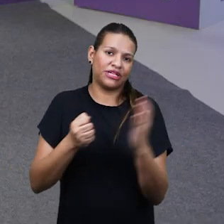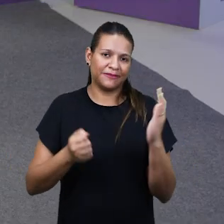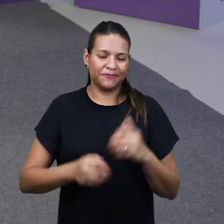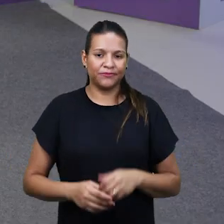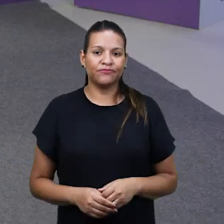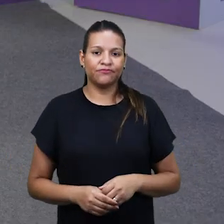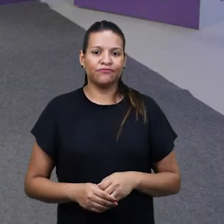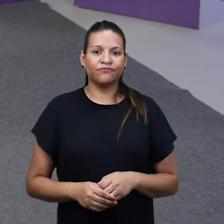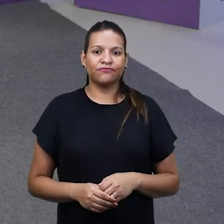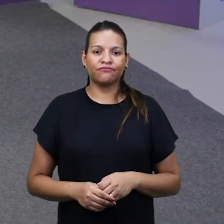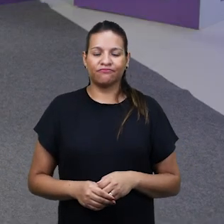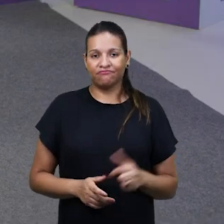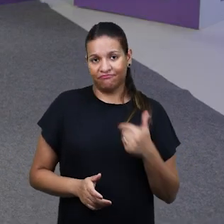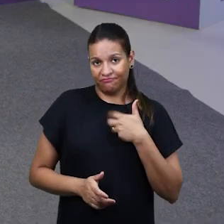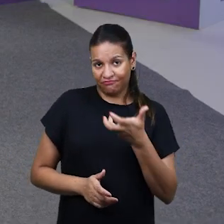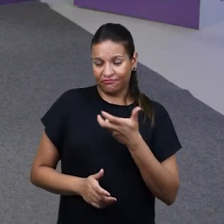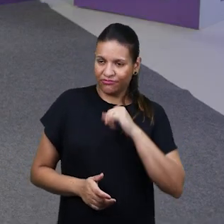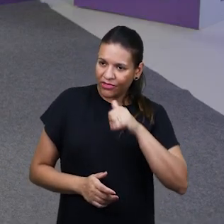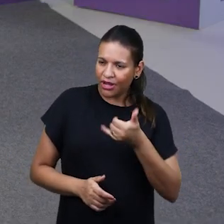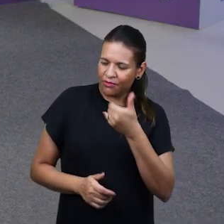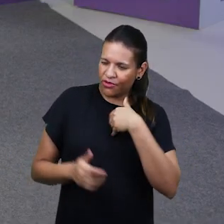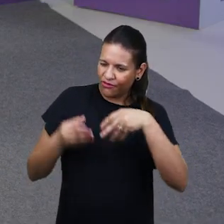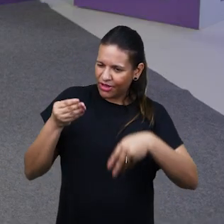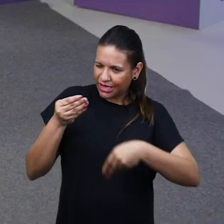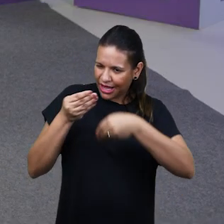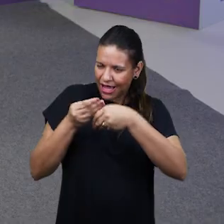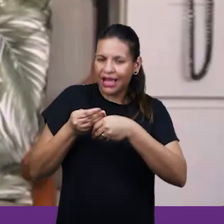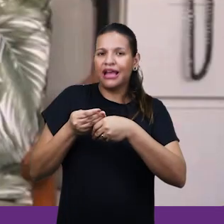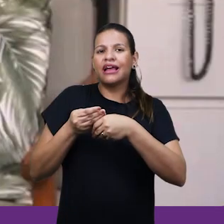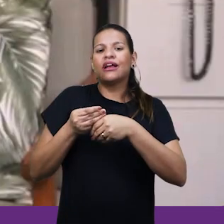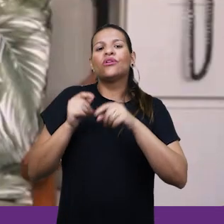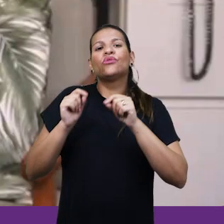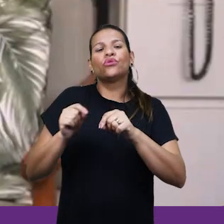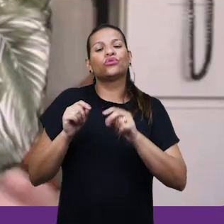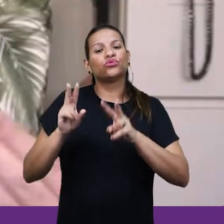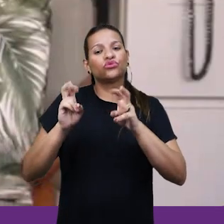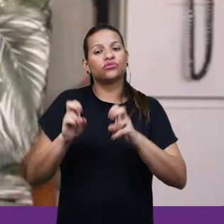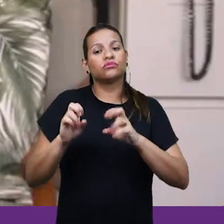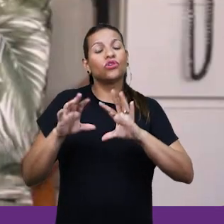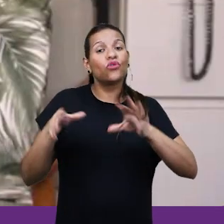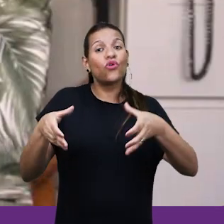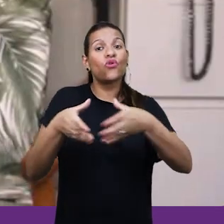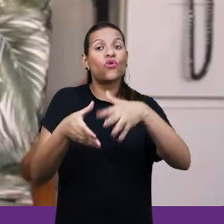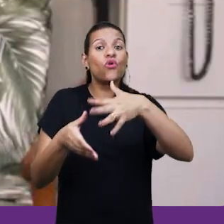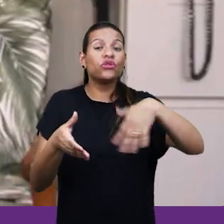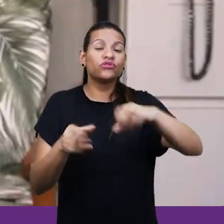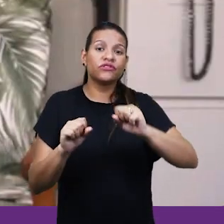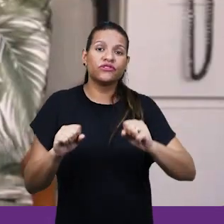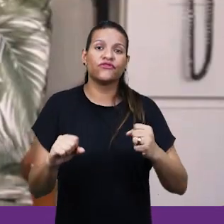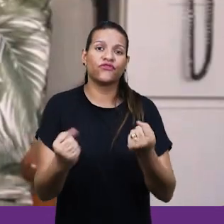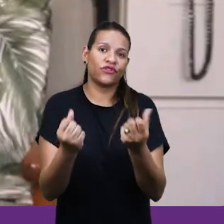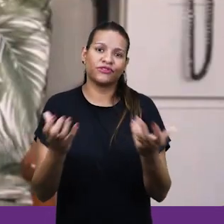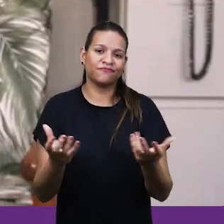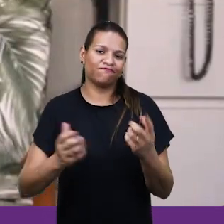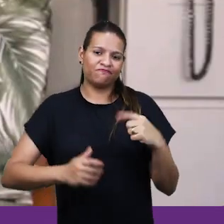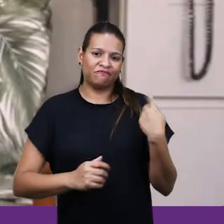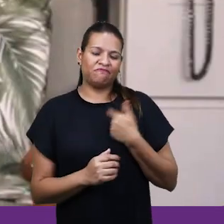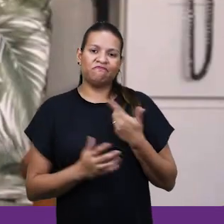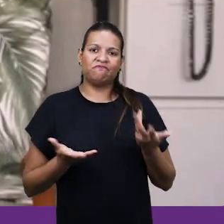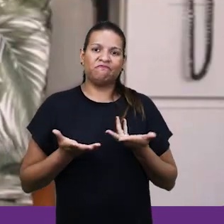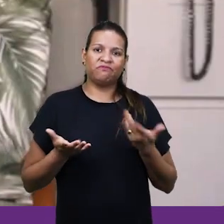dos ilícitos civis, quanto do ponto de vista também das próprias plataformas que são compreendidas como